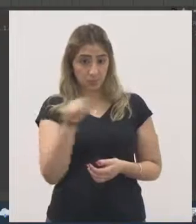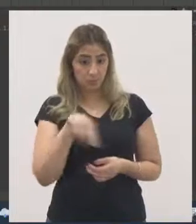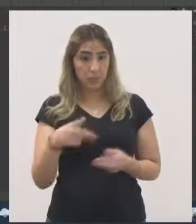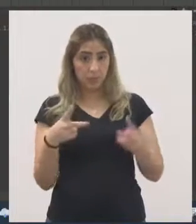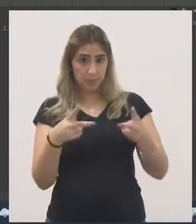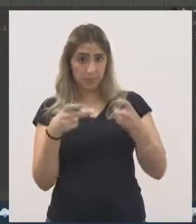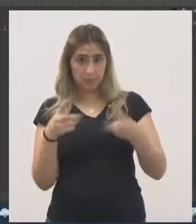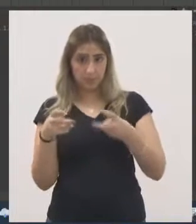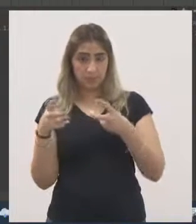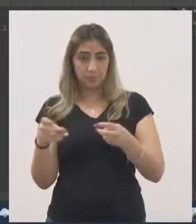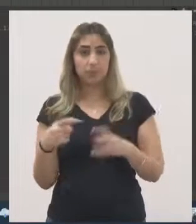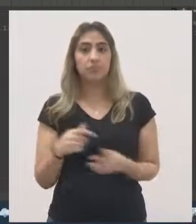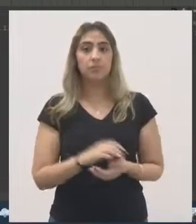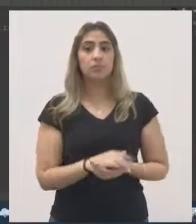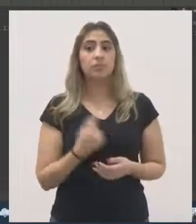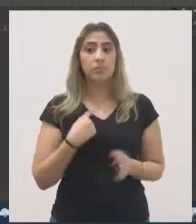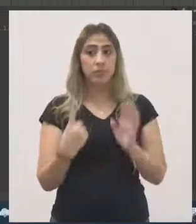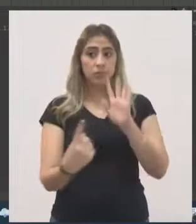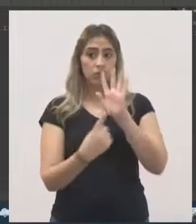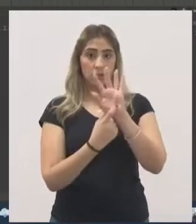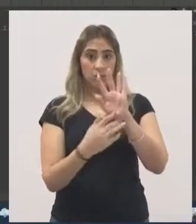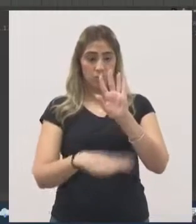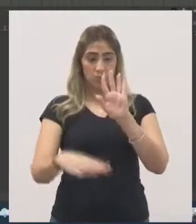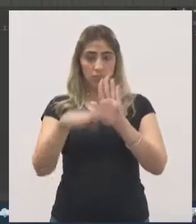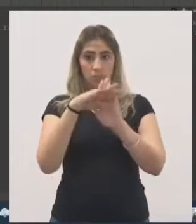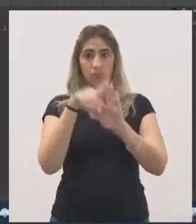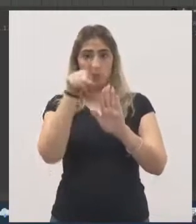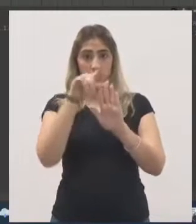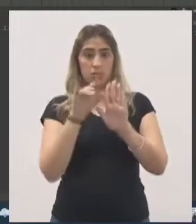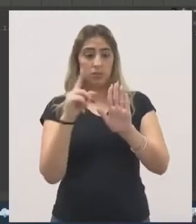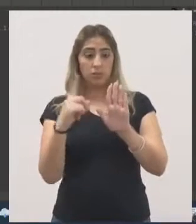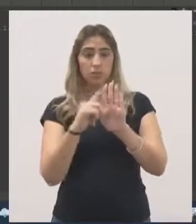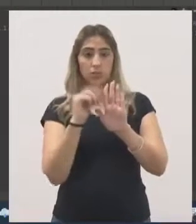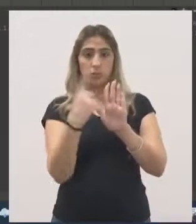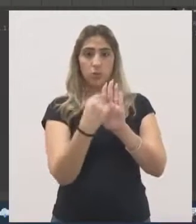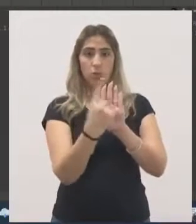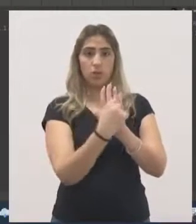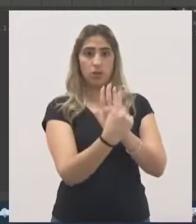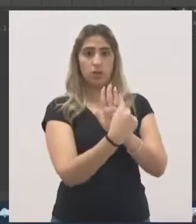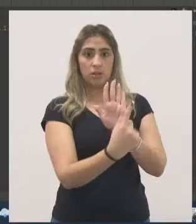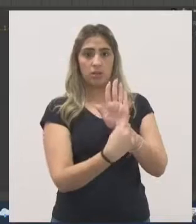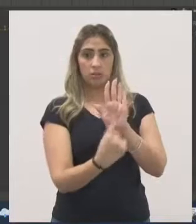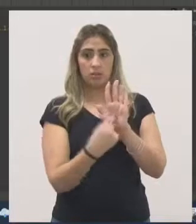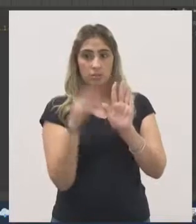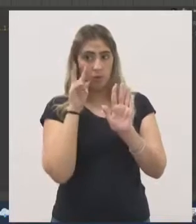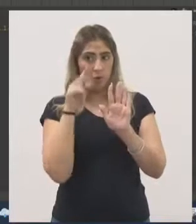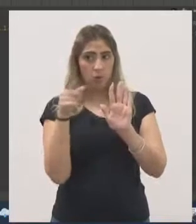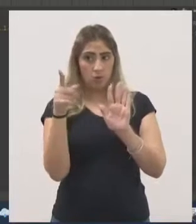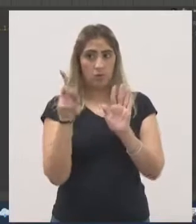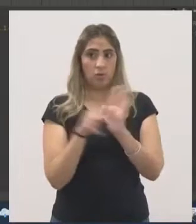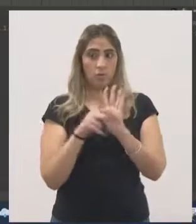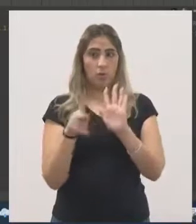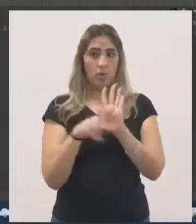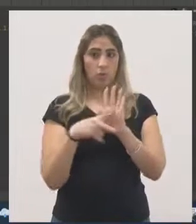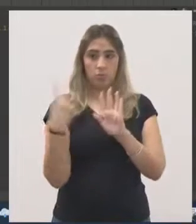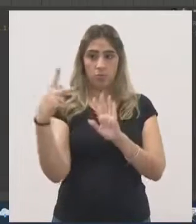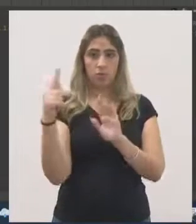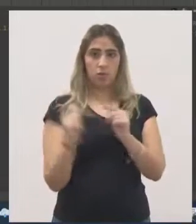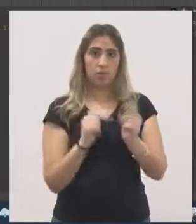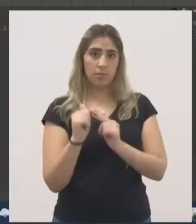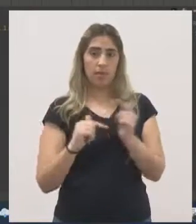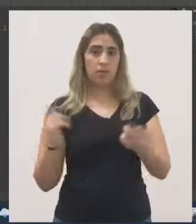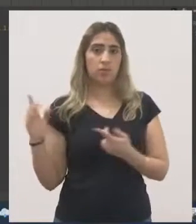perceberem, quando eu clico em cima, ele vai selecionando, tá vendo? Ele vai